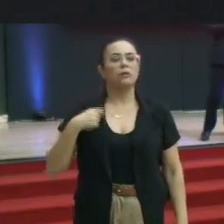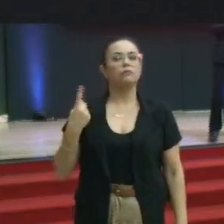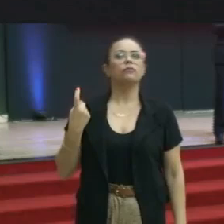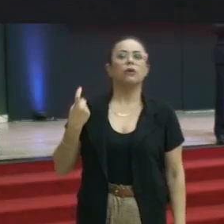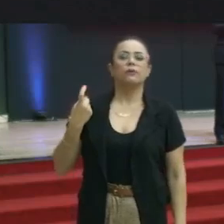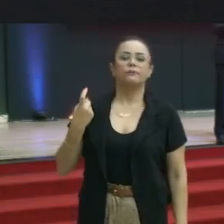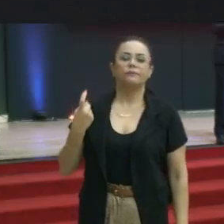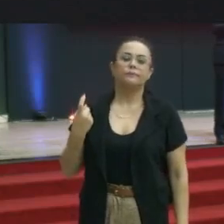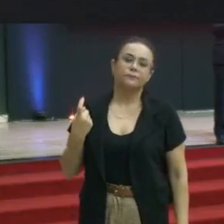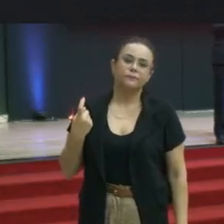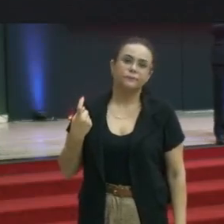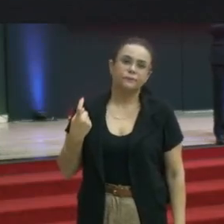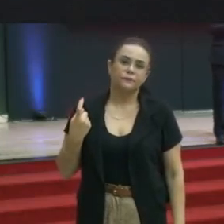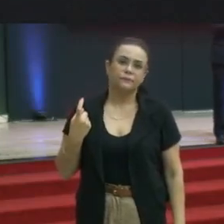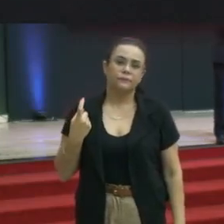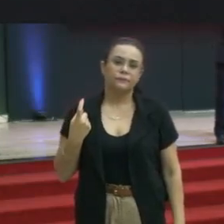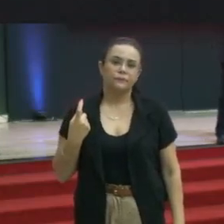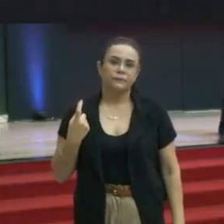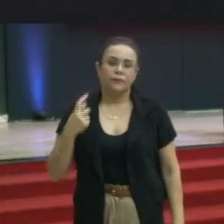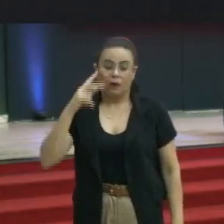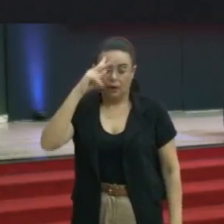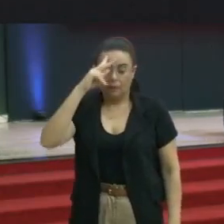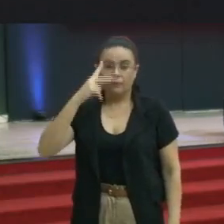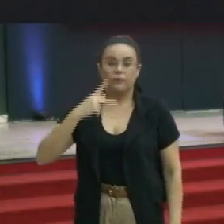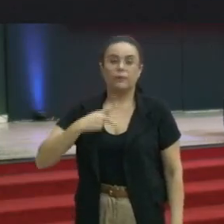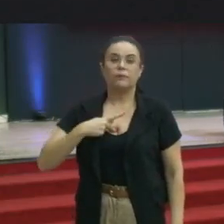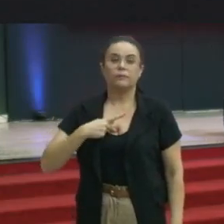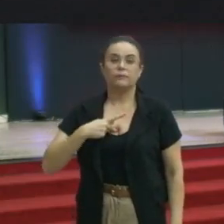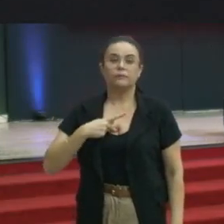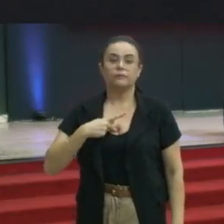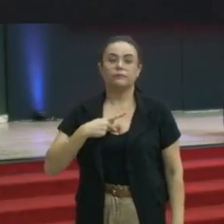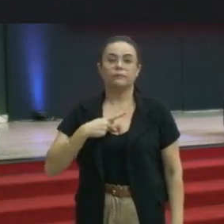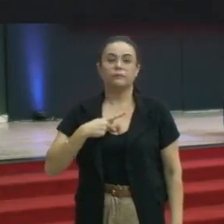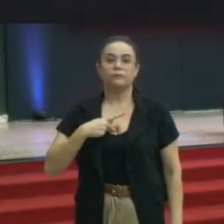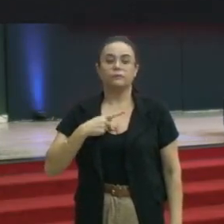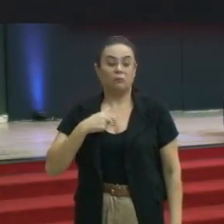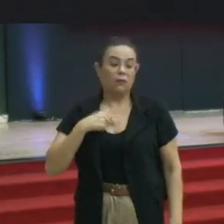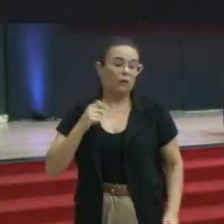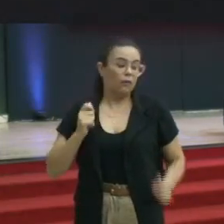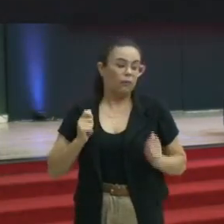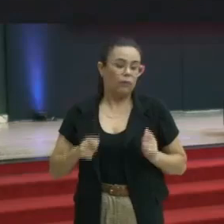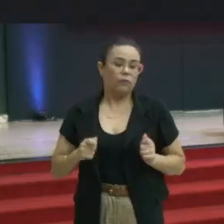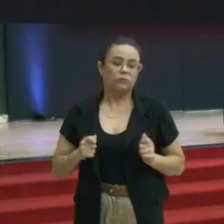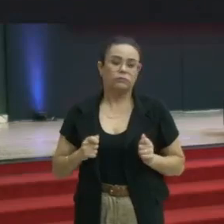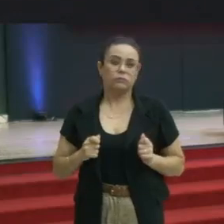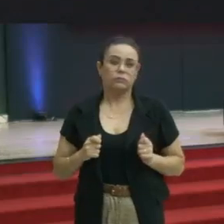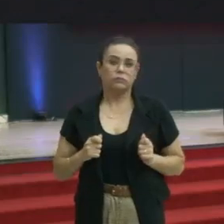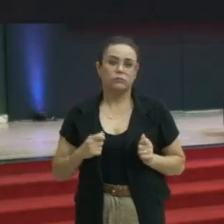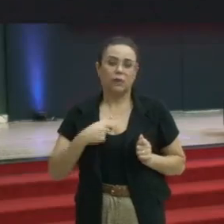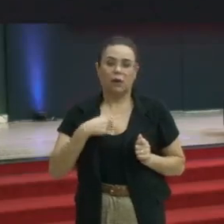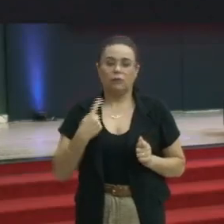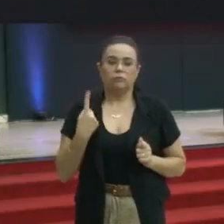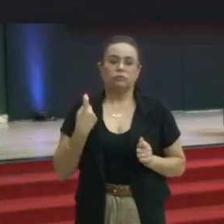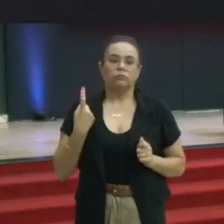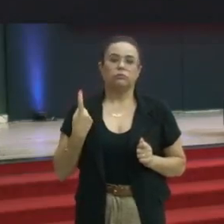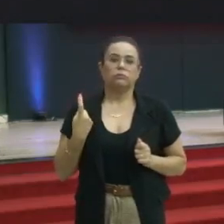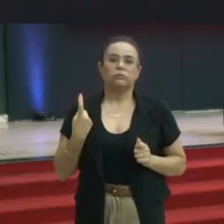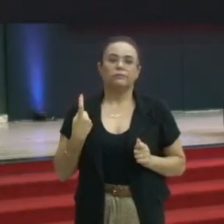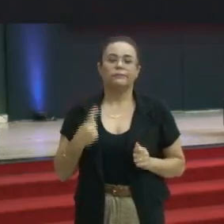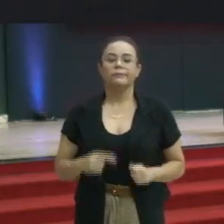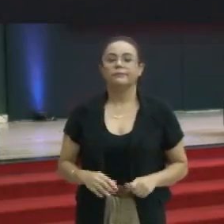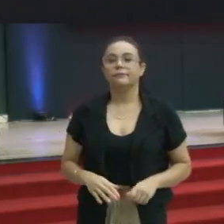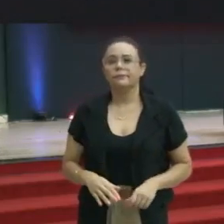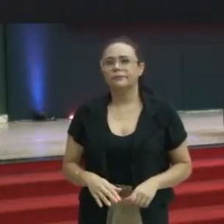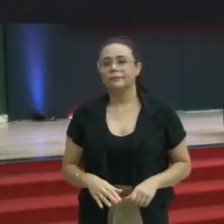jeito. Eu consigo, eu dou conta. E sabe qual